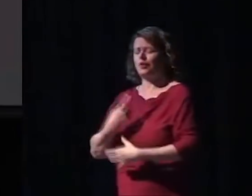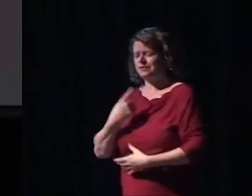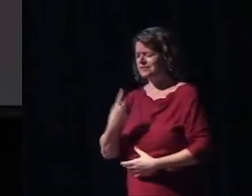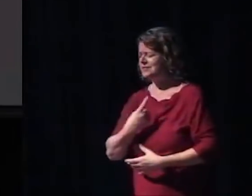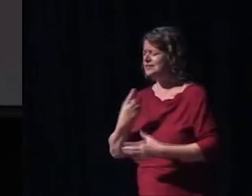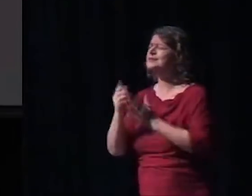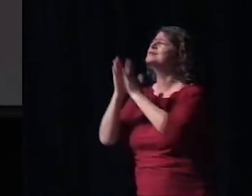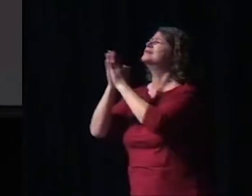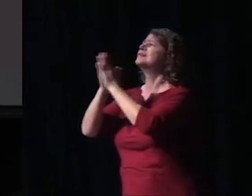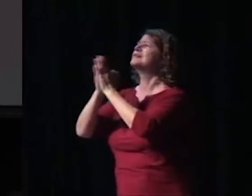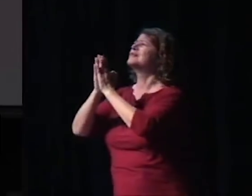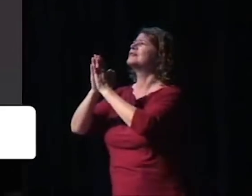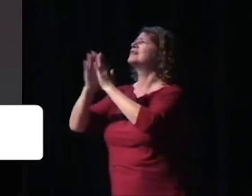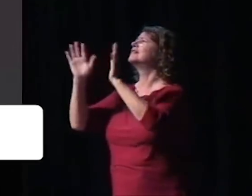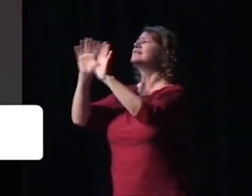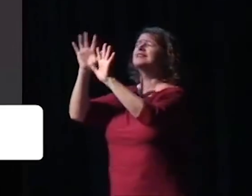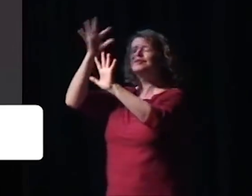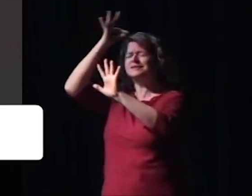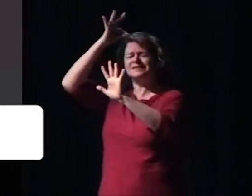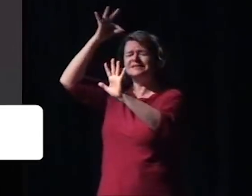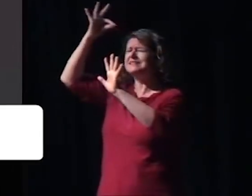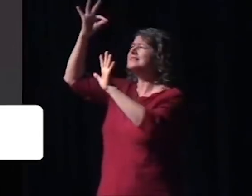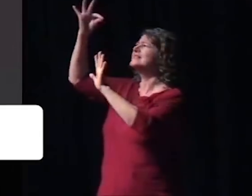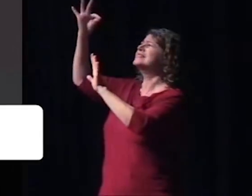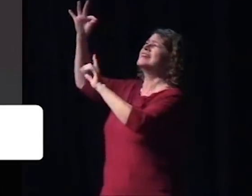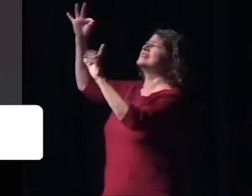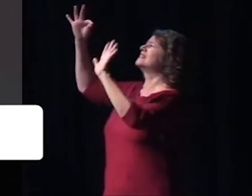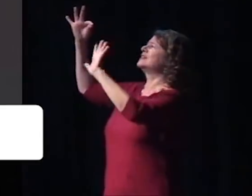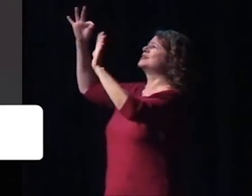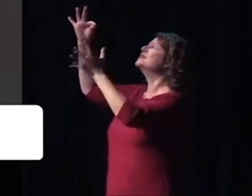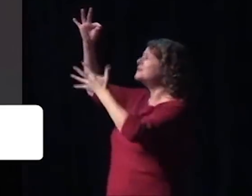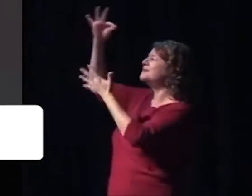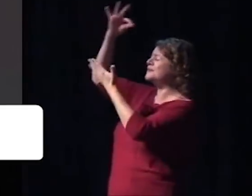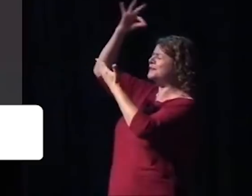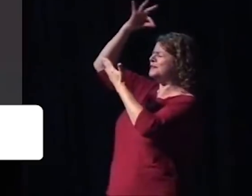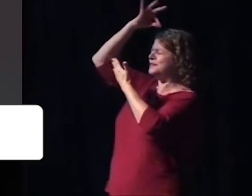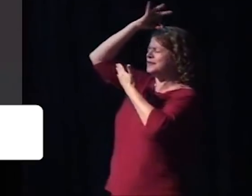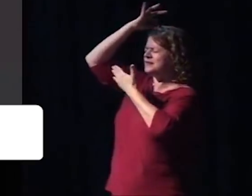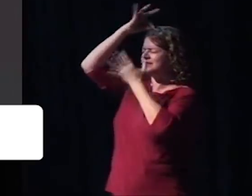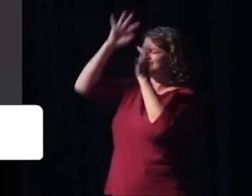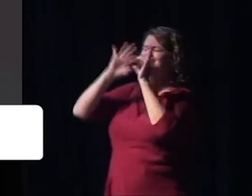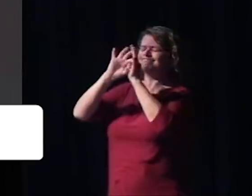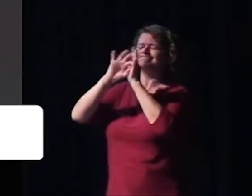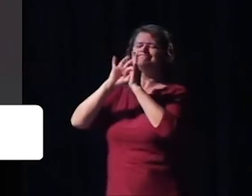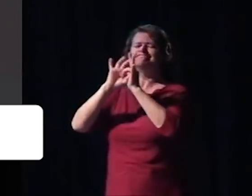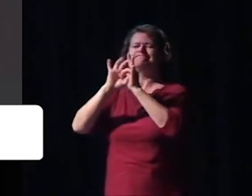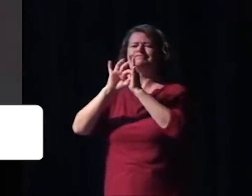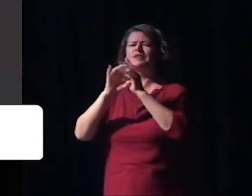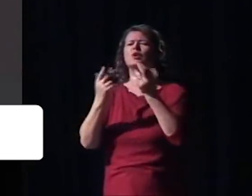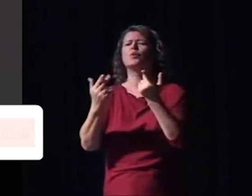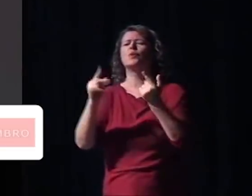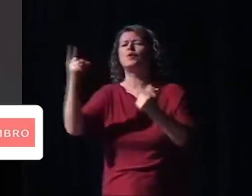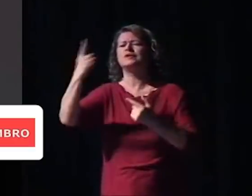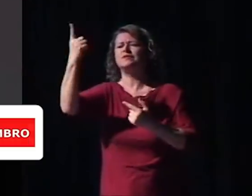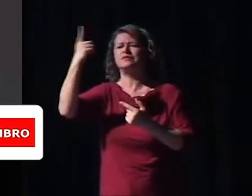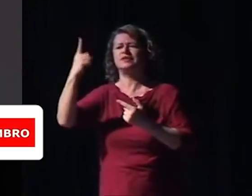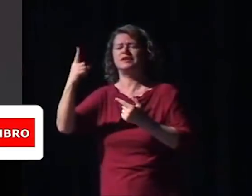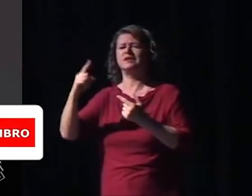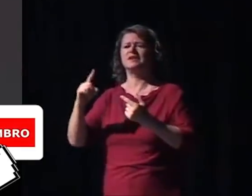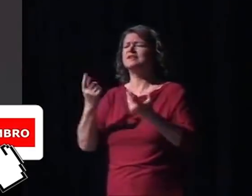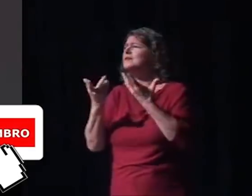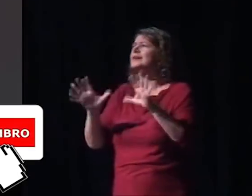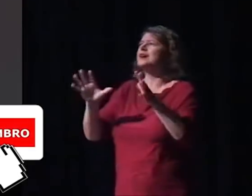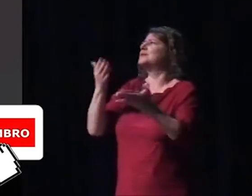não tire de nós a tua santa presença. Eu oro como Davi, Pai, não retire de nós o teu Santo Espírito, mas dá de